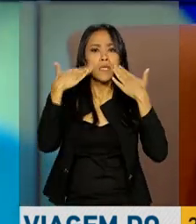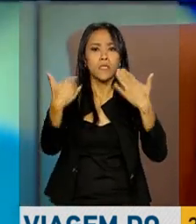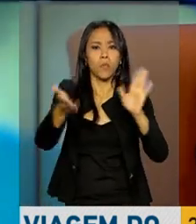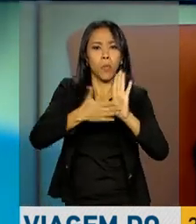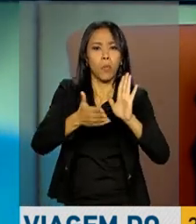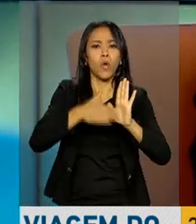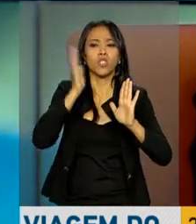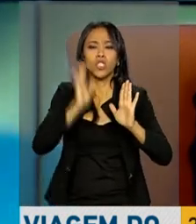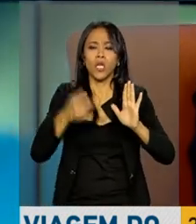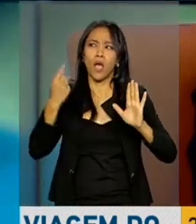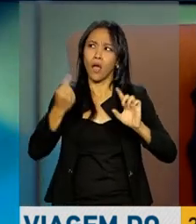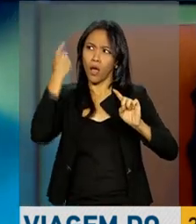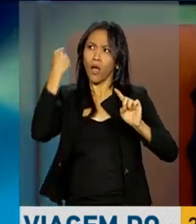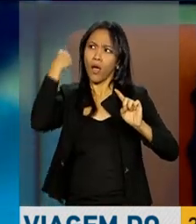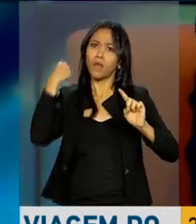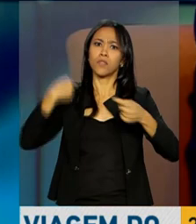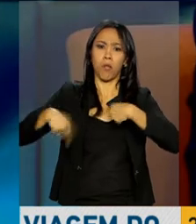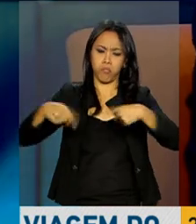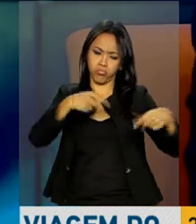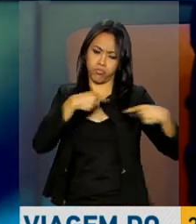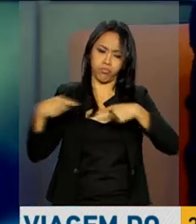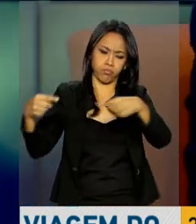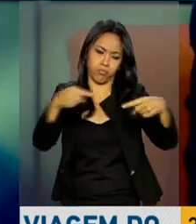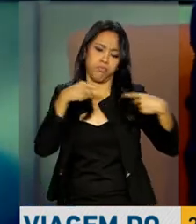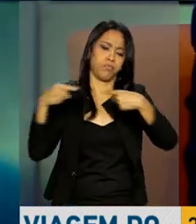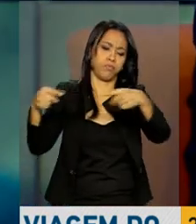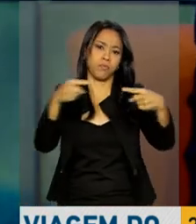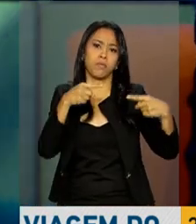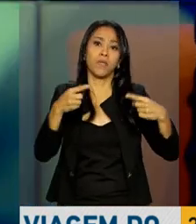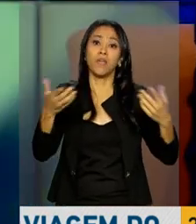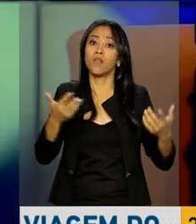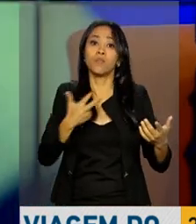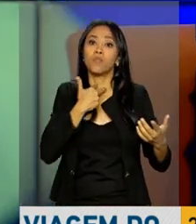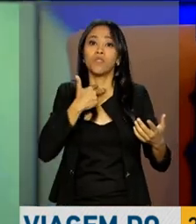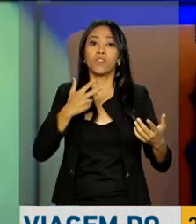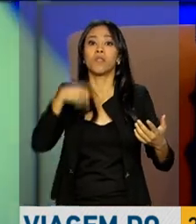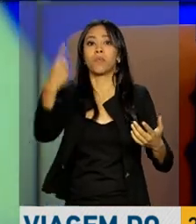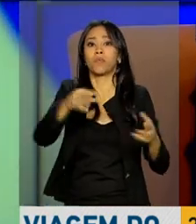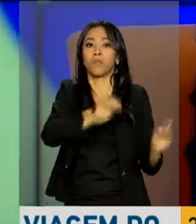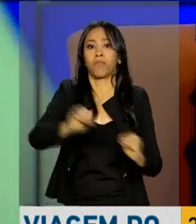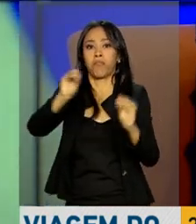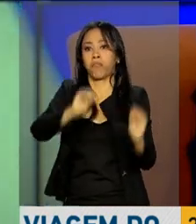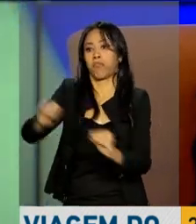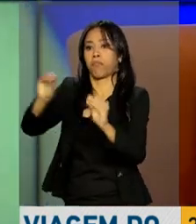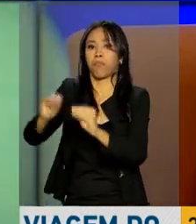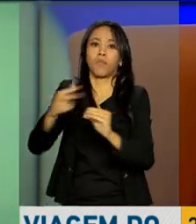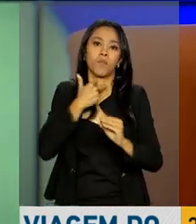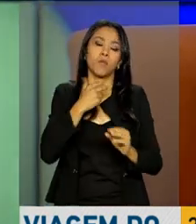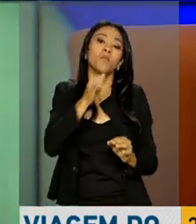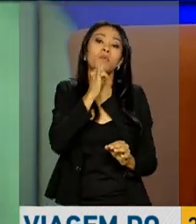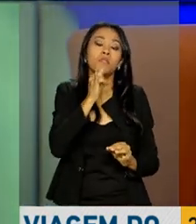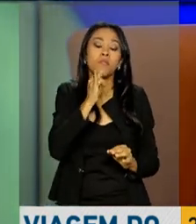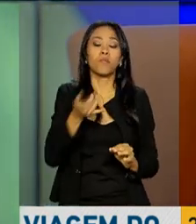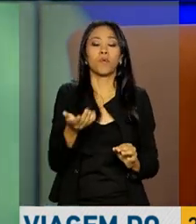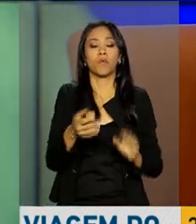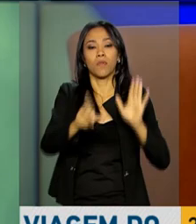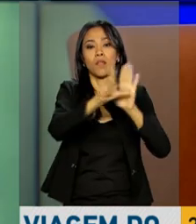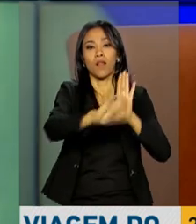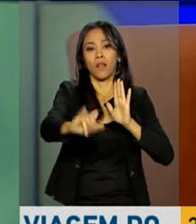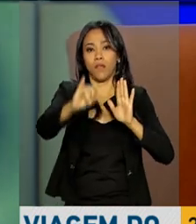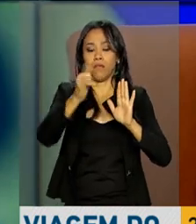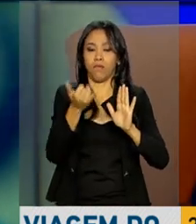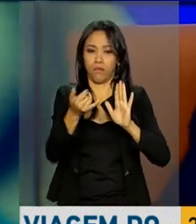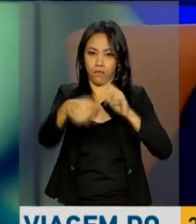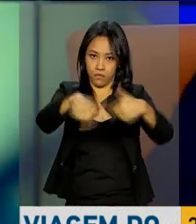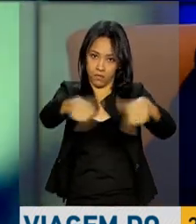tempo no nosso país e que se tornaram inadiáveis. Eu dou o exemplo da legislação